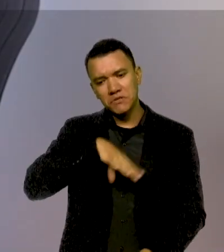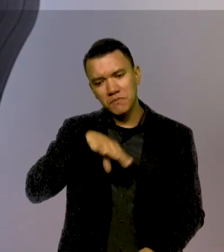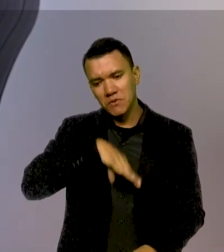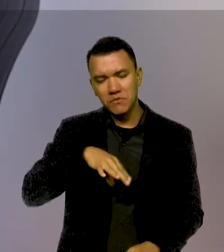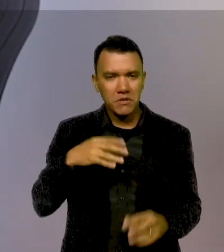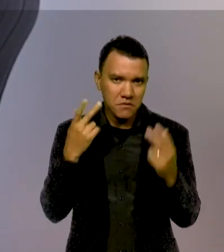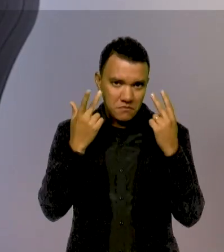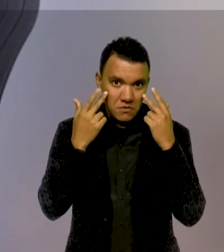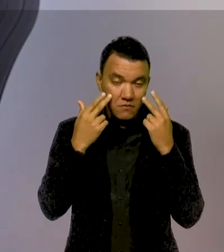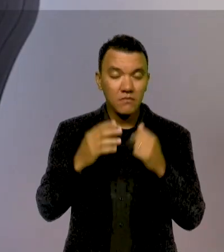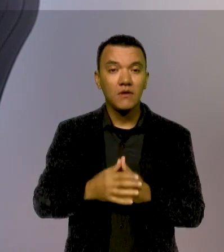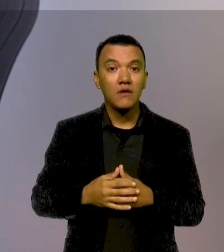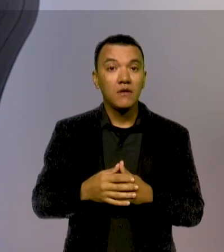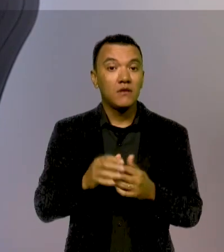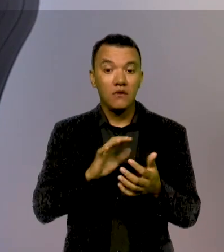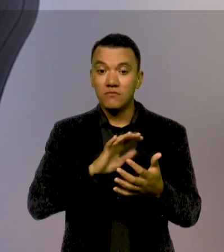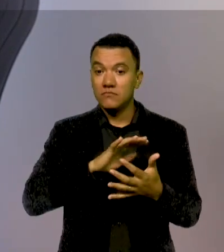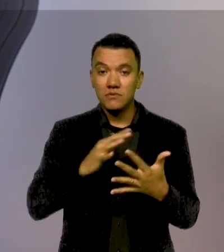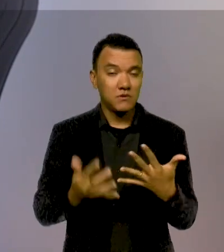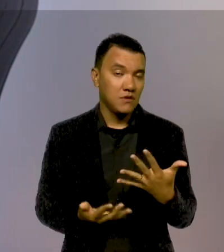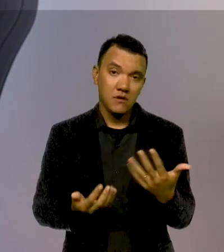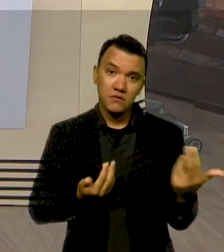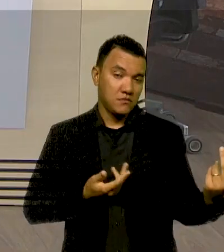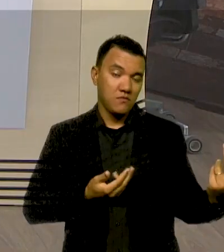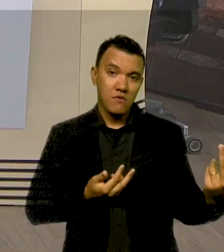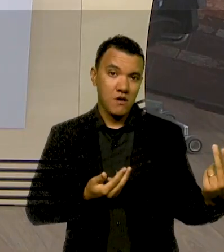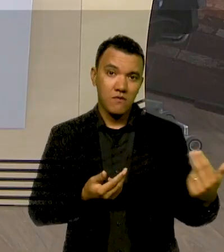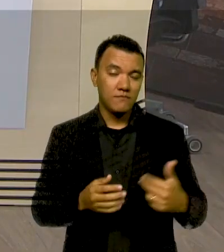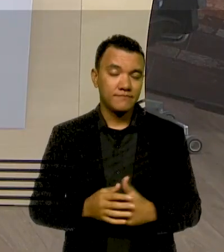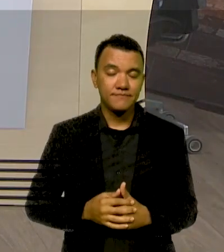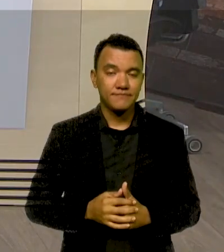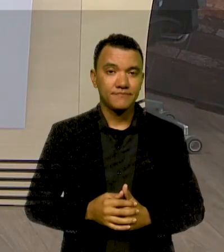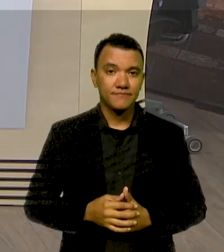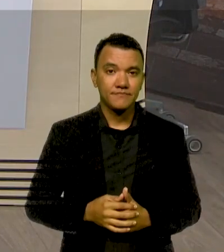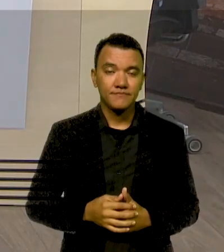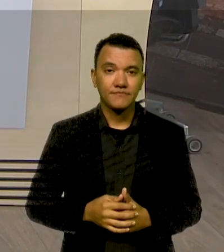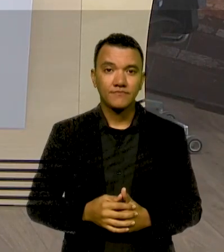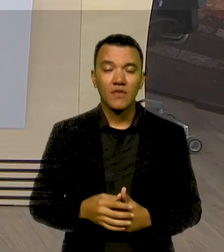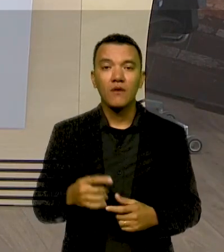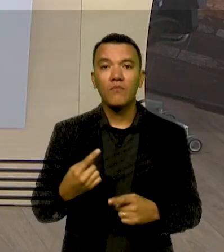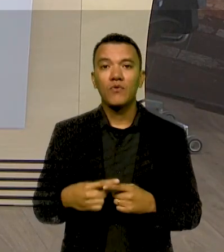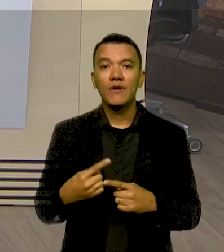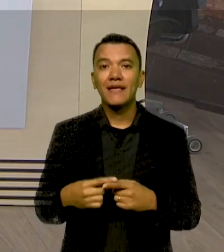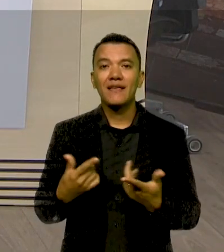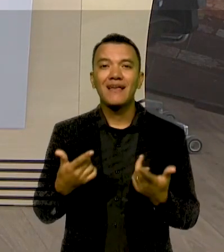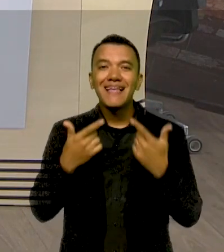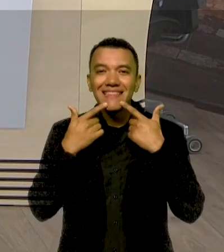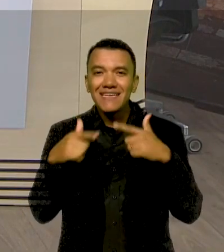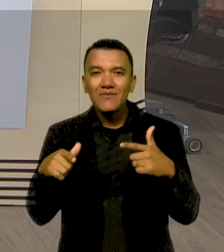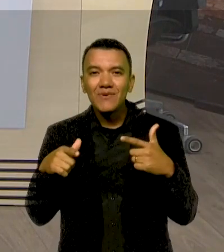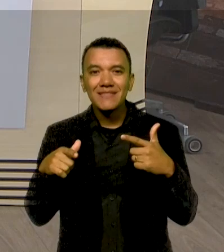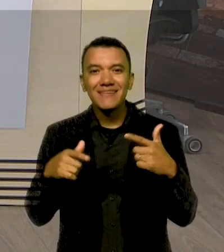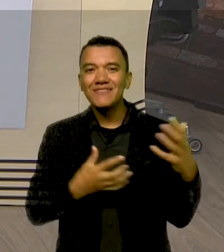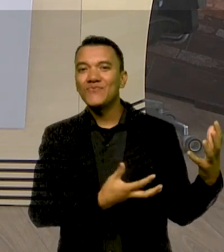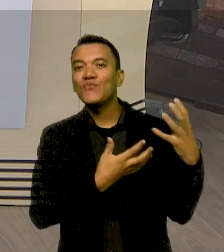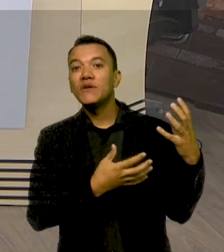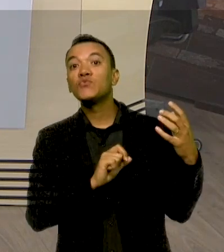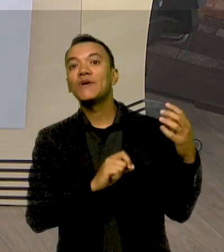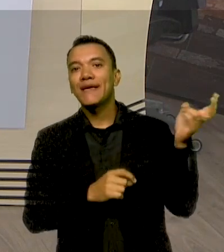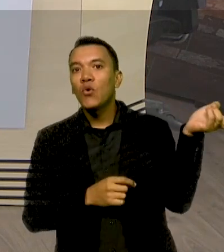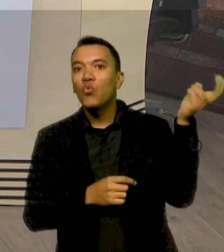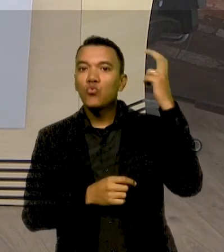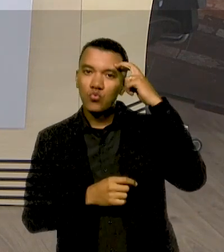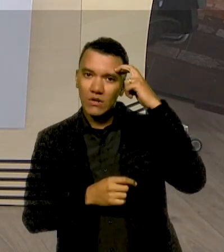portuguesa. A língua de sinais é bem semelhante, né? Exato, até porque a língua tem um fator cultural muito forte, né? Sim. Então a influência